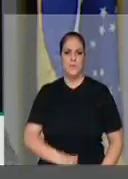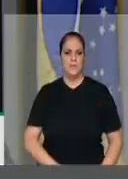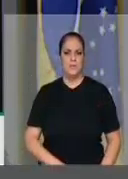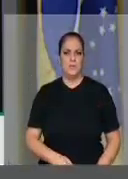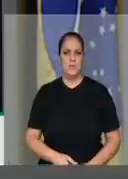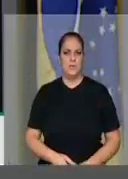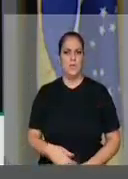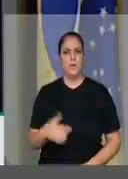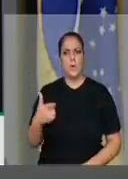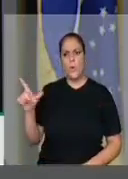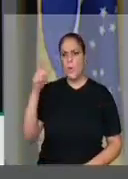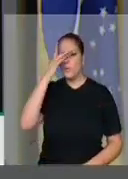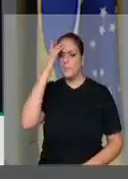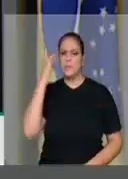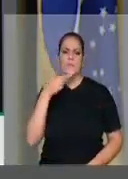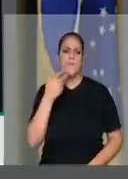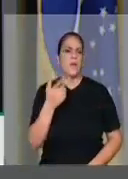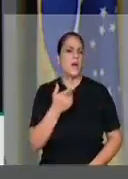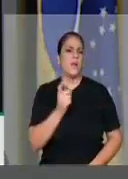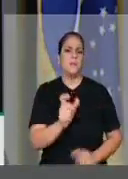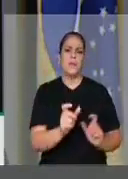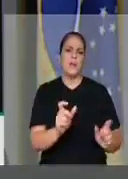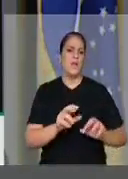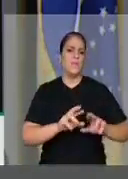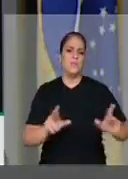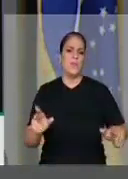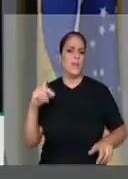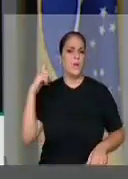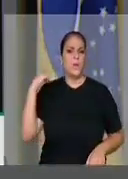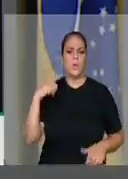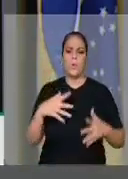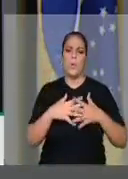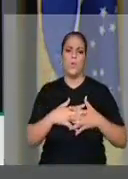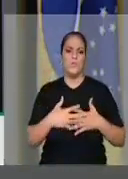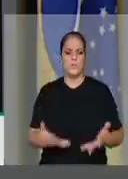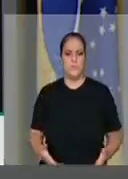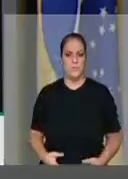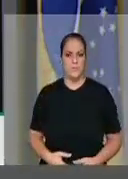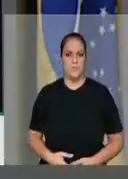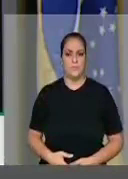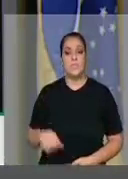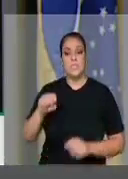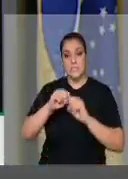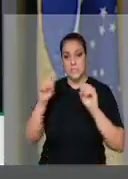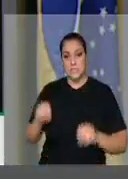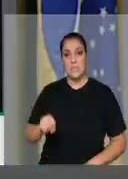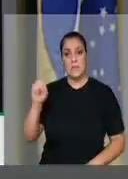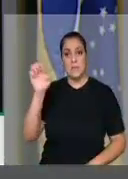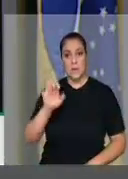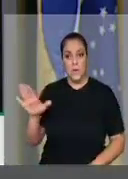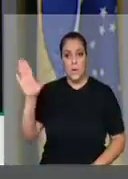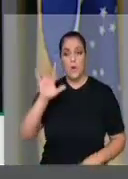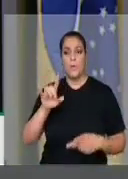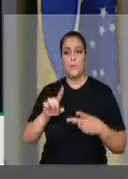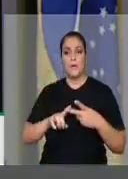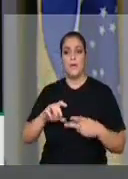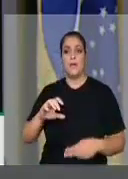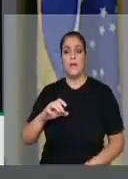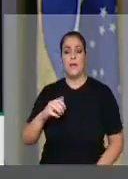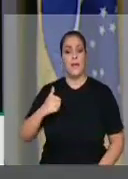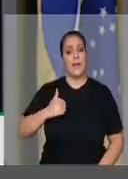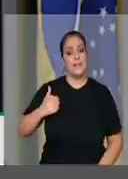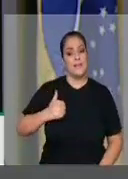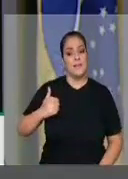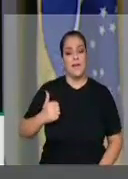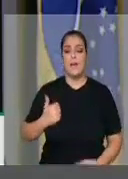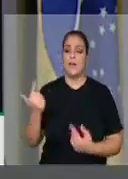de outros nomes, tal a complexidade. Esse sistema europeu, canadense vencedor, é um